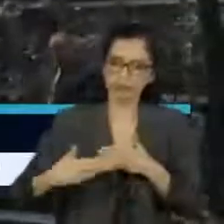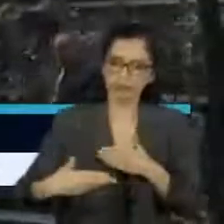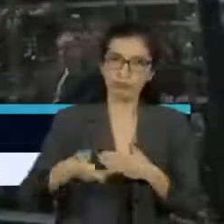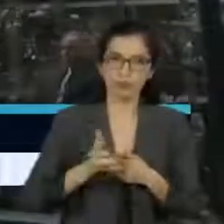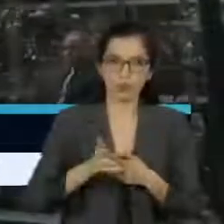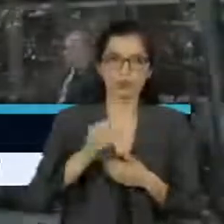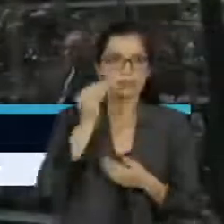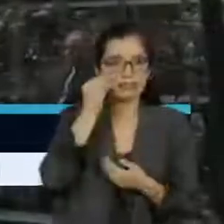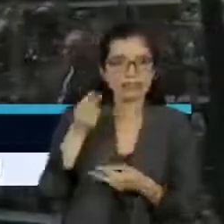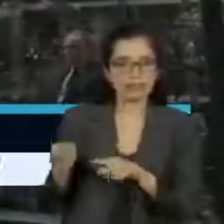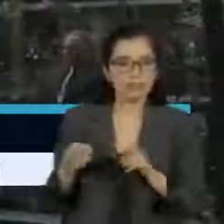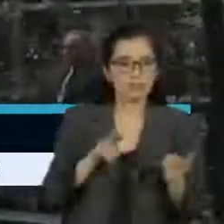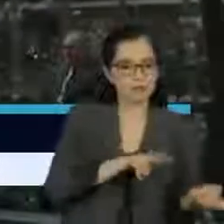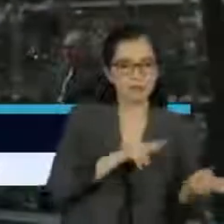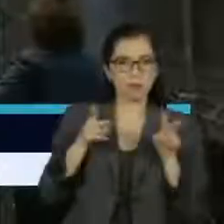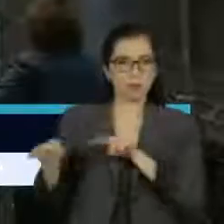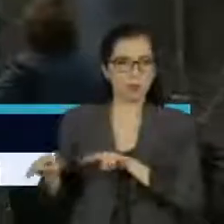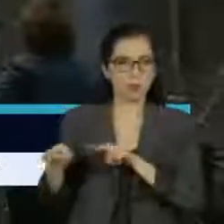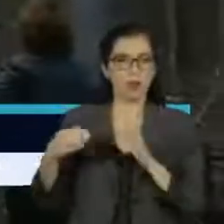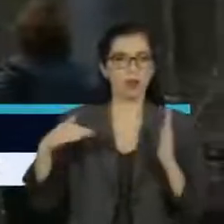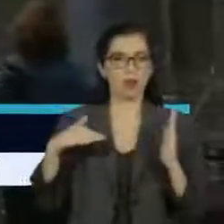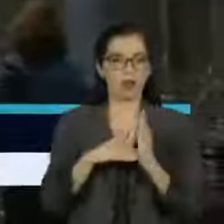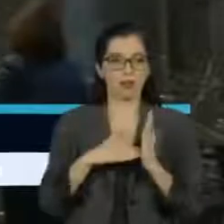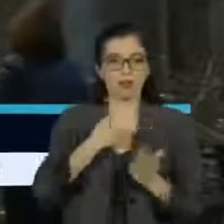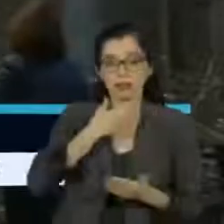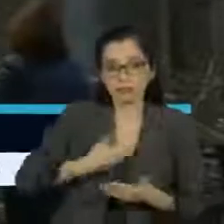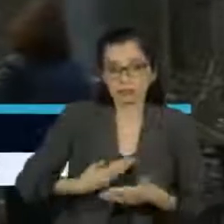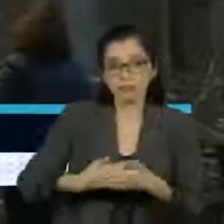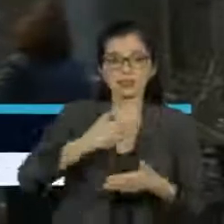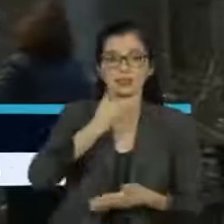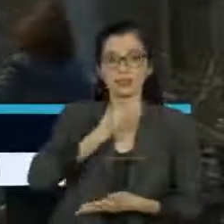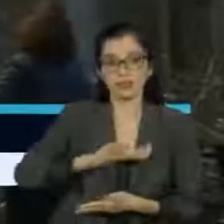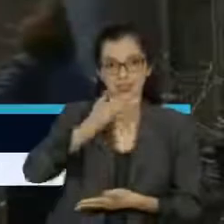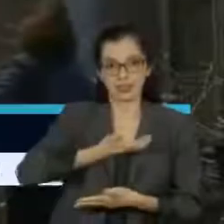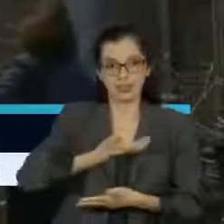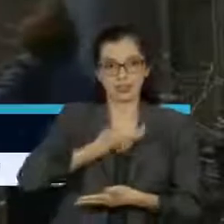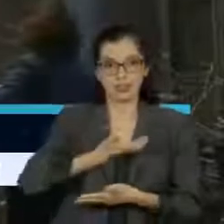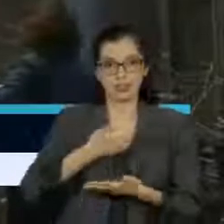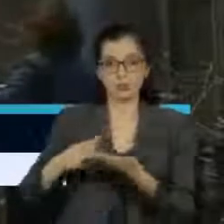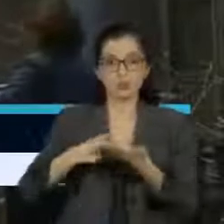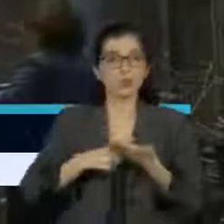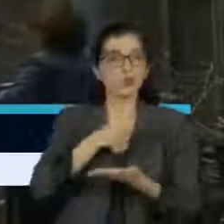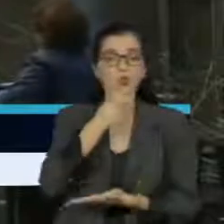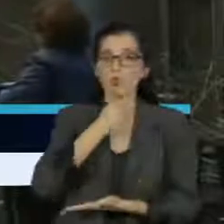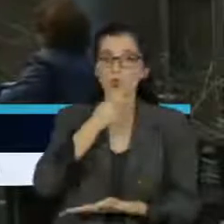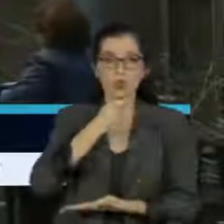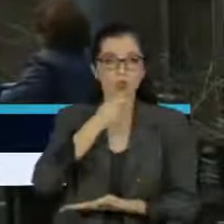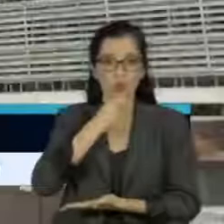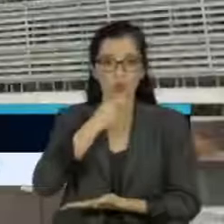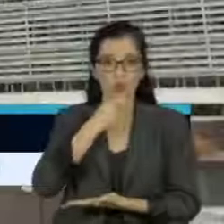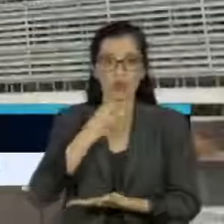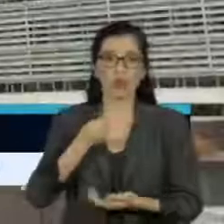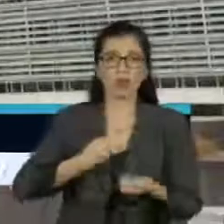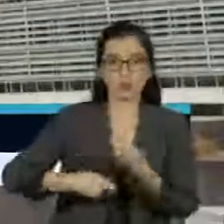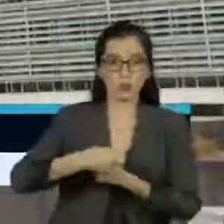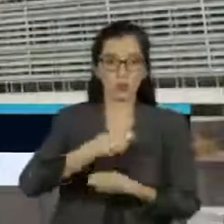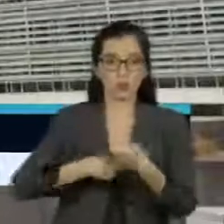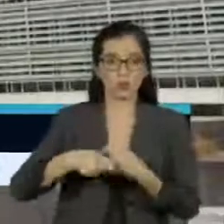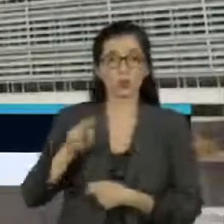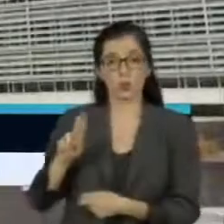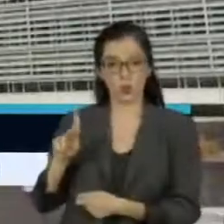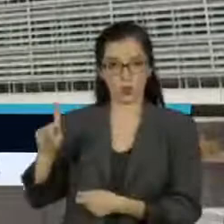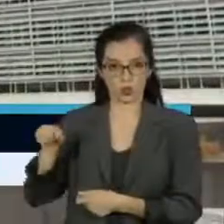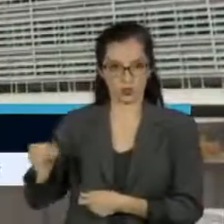transição que dura até o final deste ano. Caso não seja alcançado um acordo, teme-se que o comércio entre o Reino Unido e o